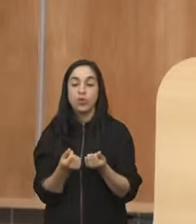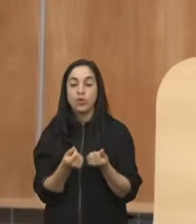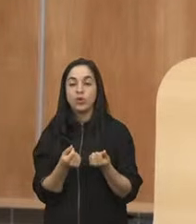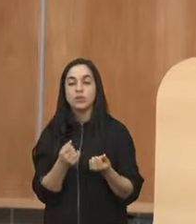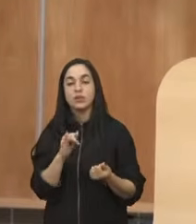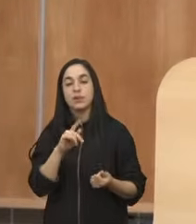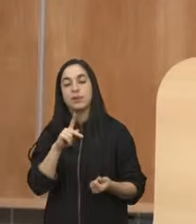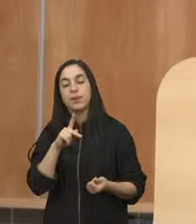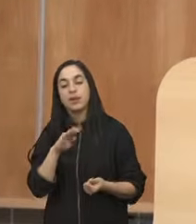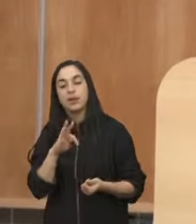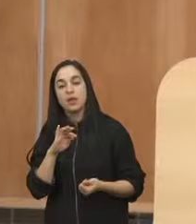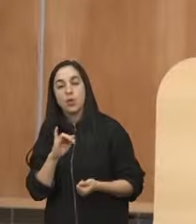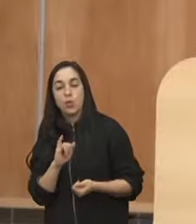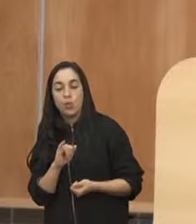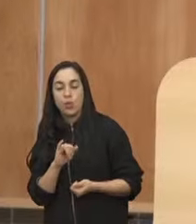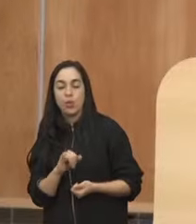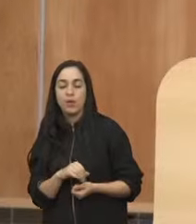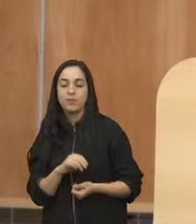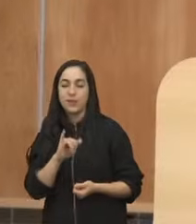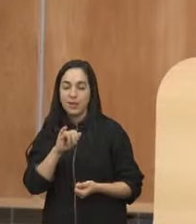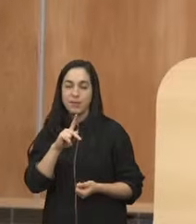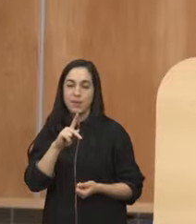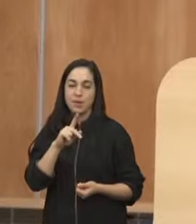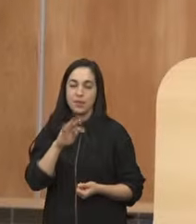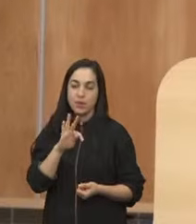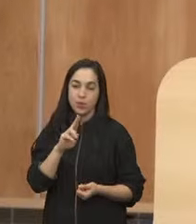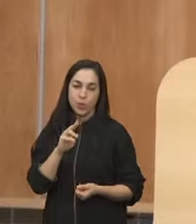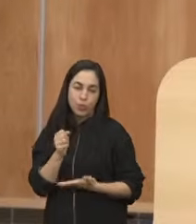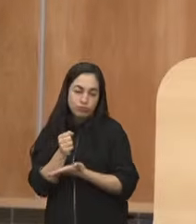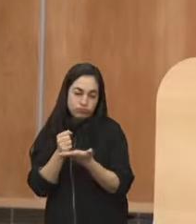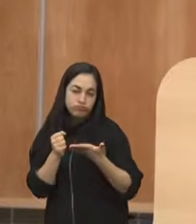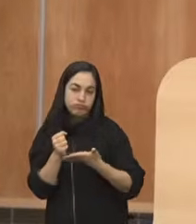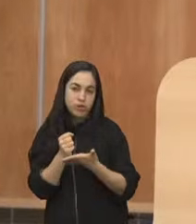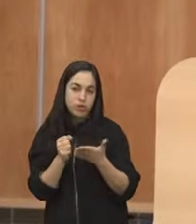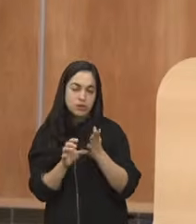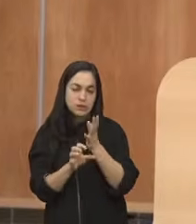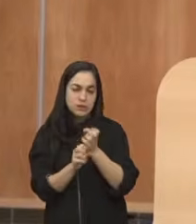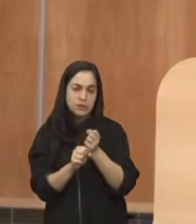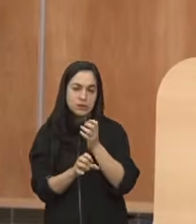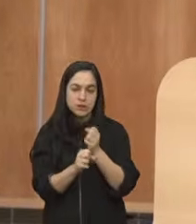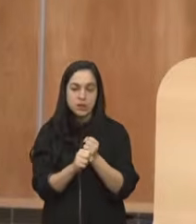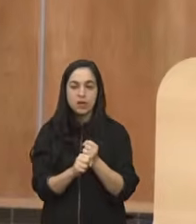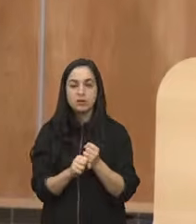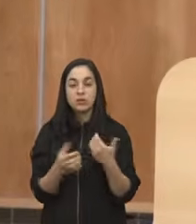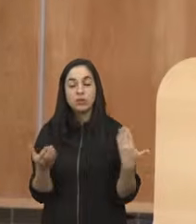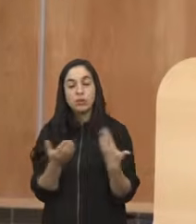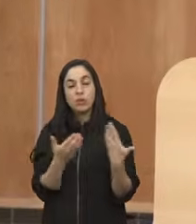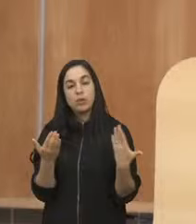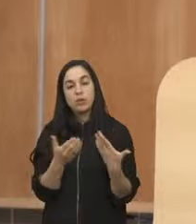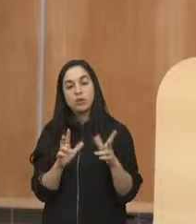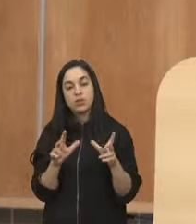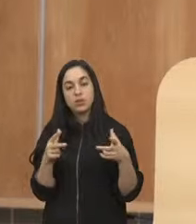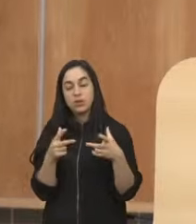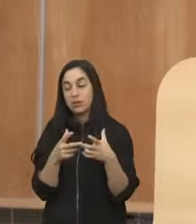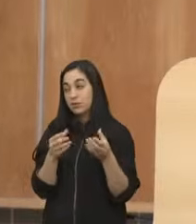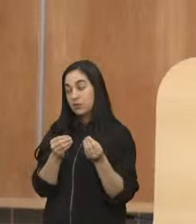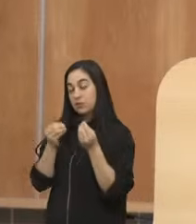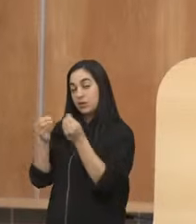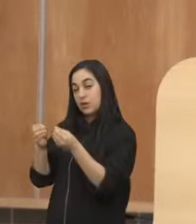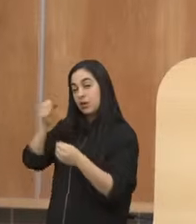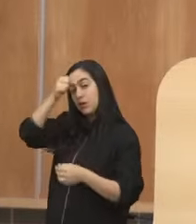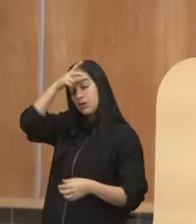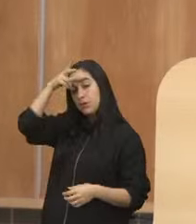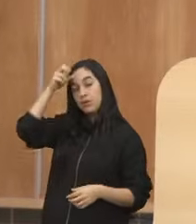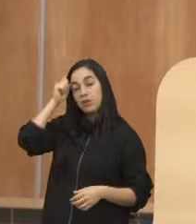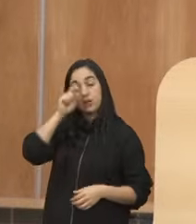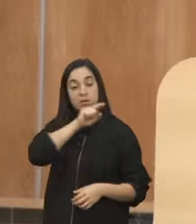IPTU, e também aumentar o IPTU via decreto. Então, hoje a Câmara está delegando isso ao prefeito. E se